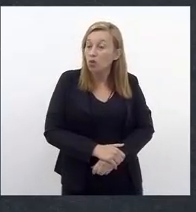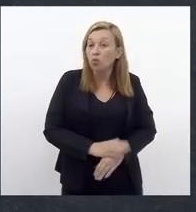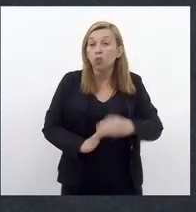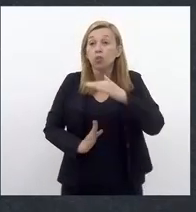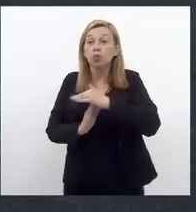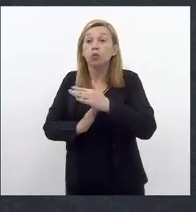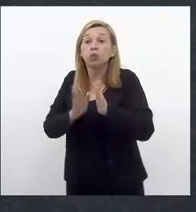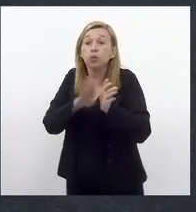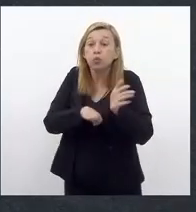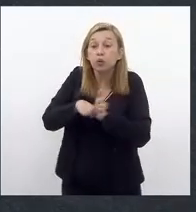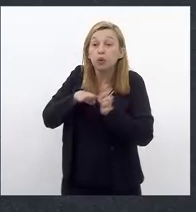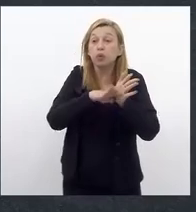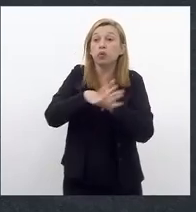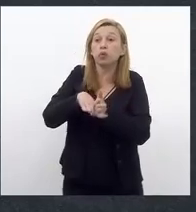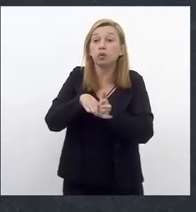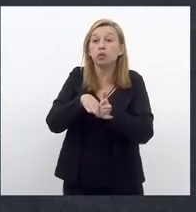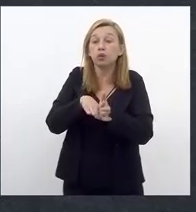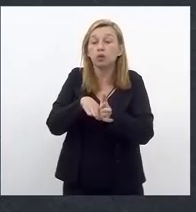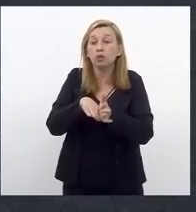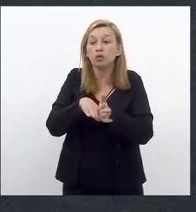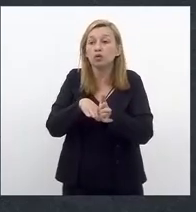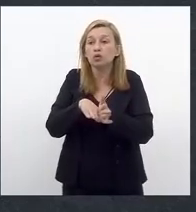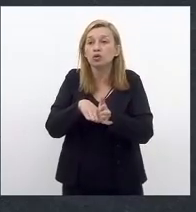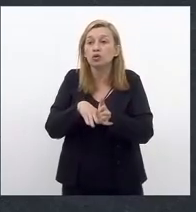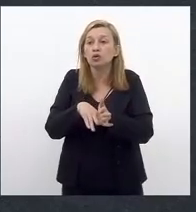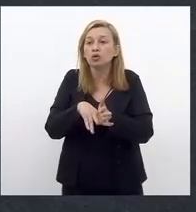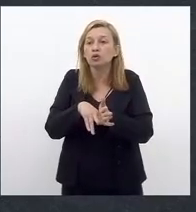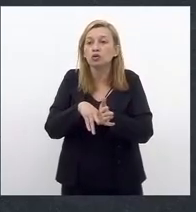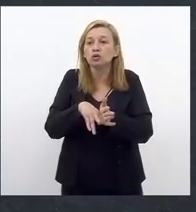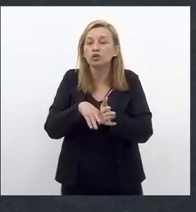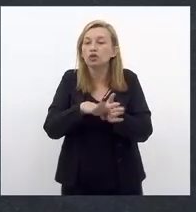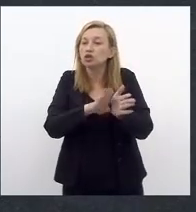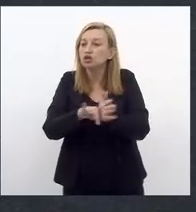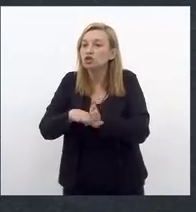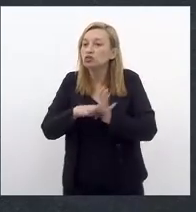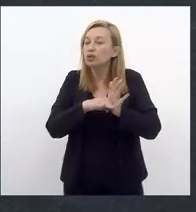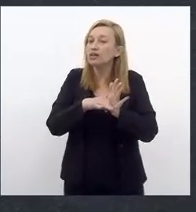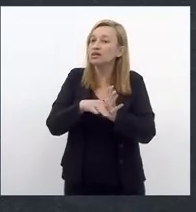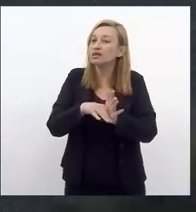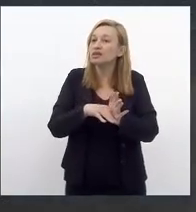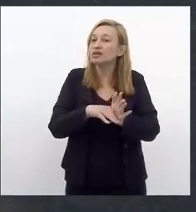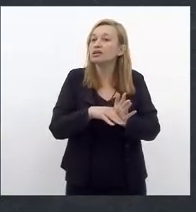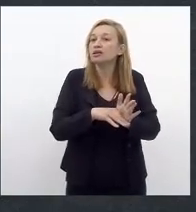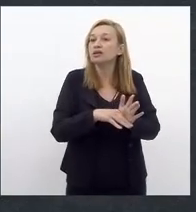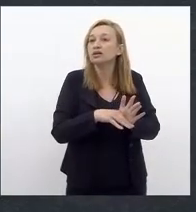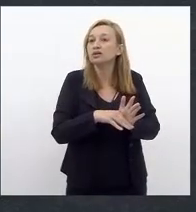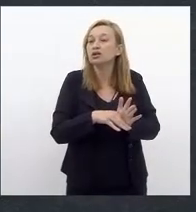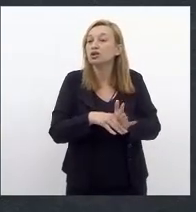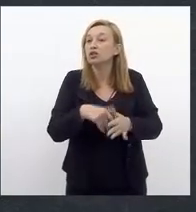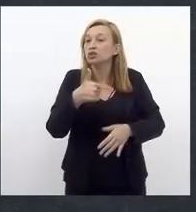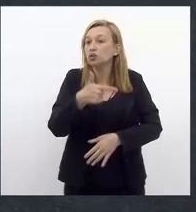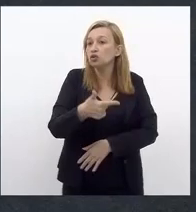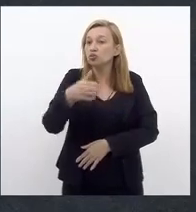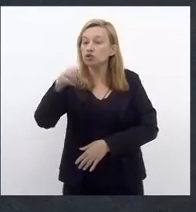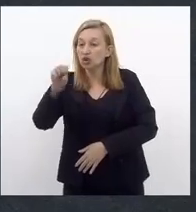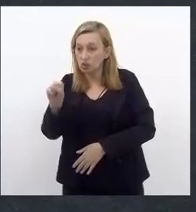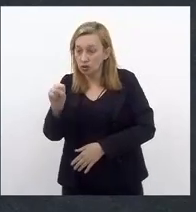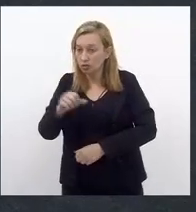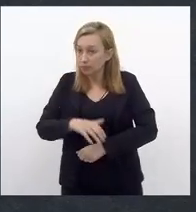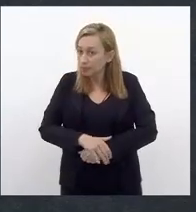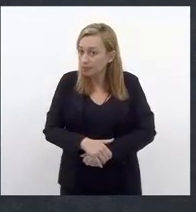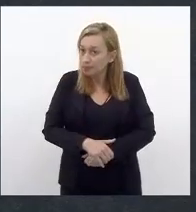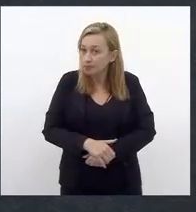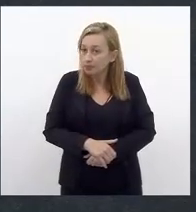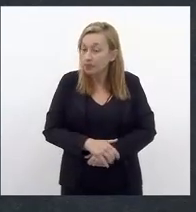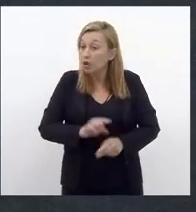teto de gastos função das despesas empenhadas de 2018